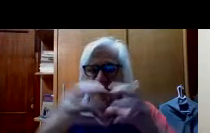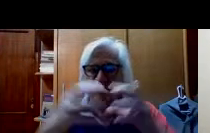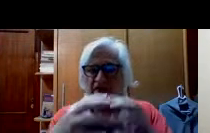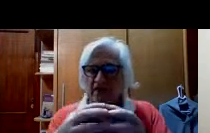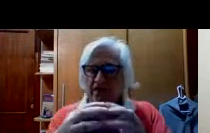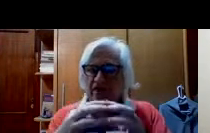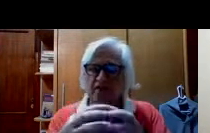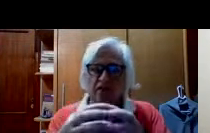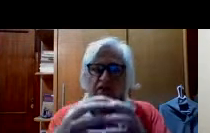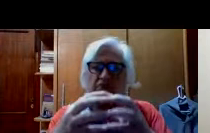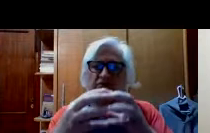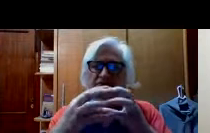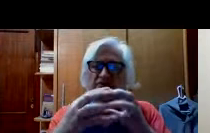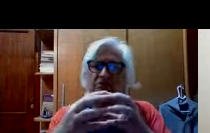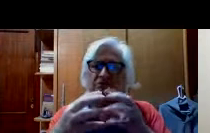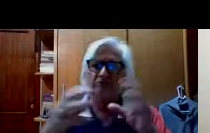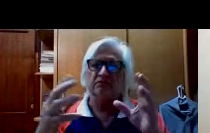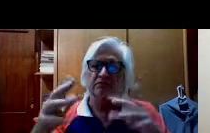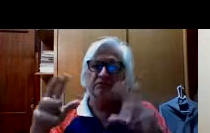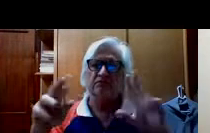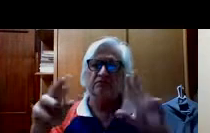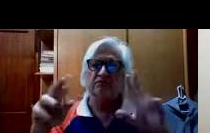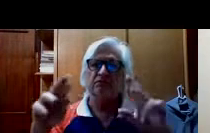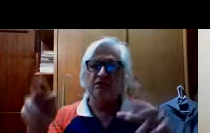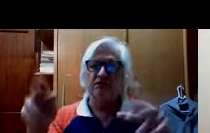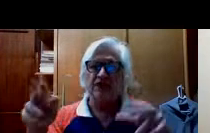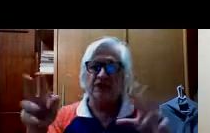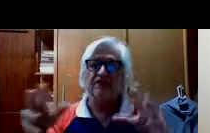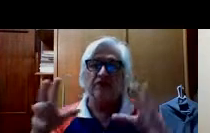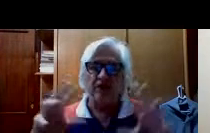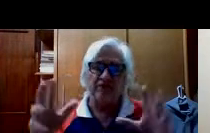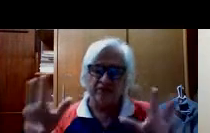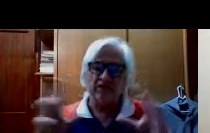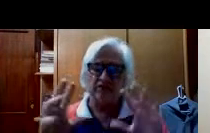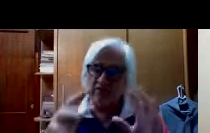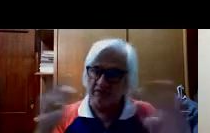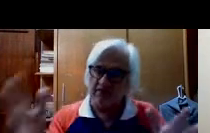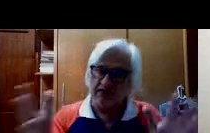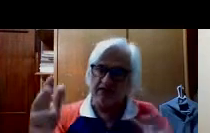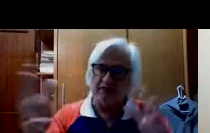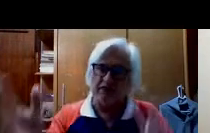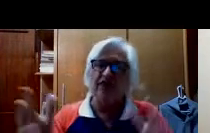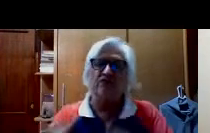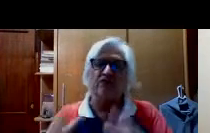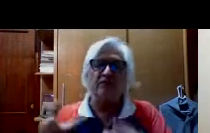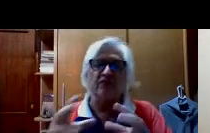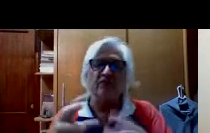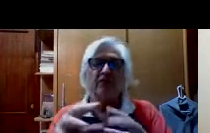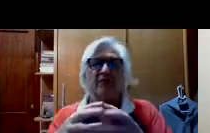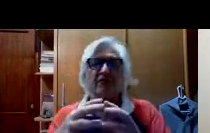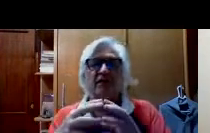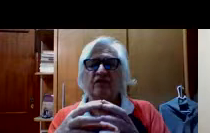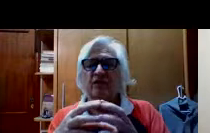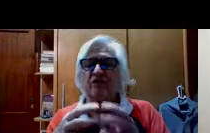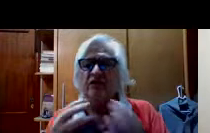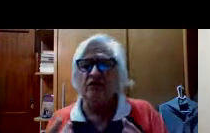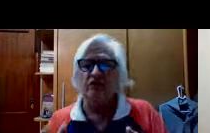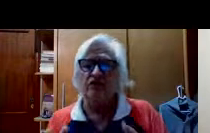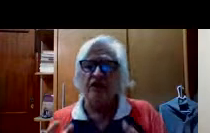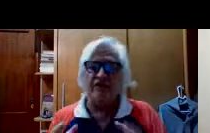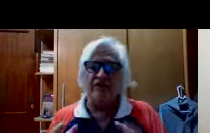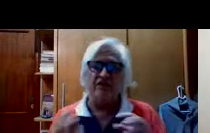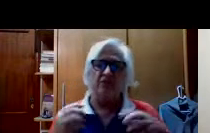mesmo elétron, eles ficam, de certa forma, né? Existem maneiras de mudar isso, óbvio, mas